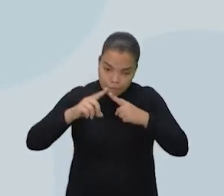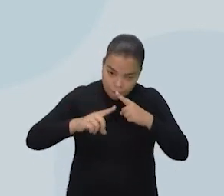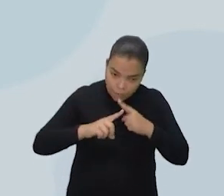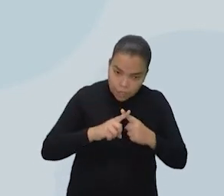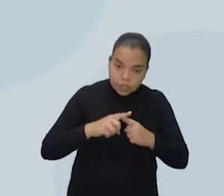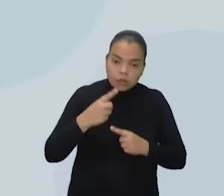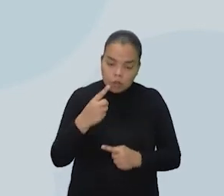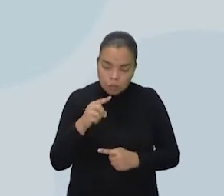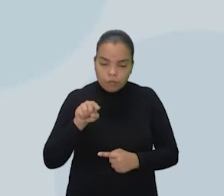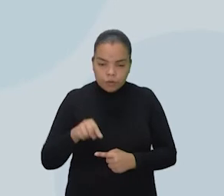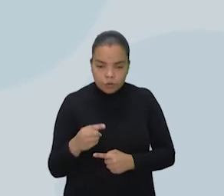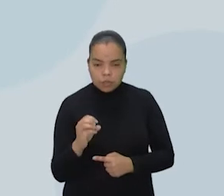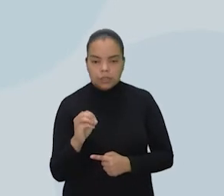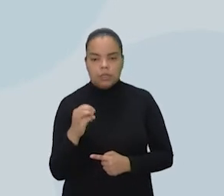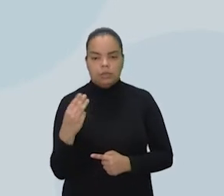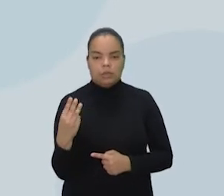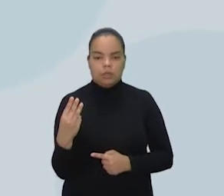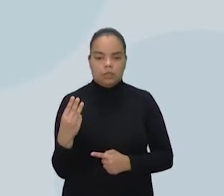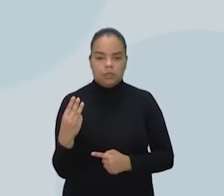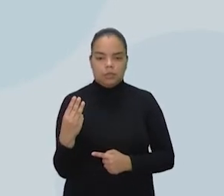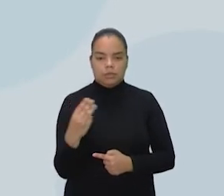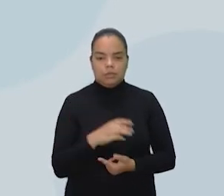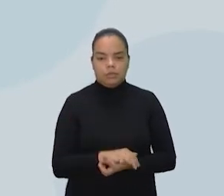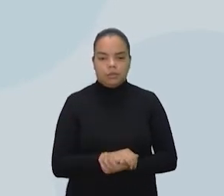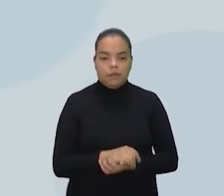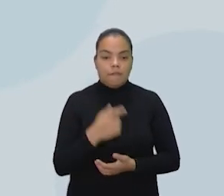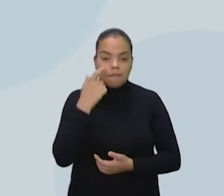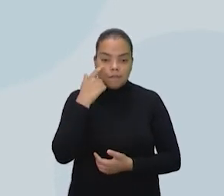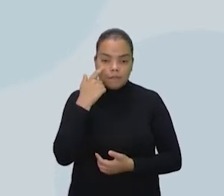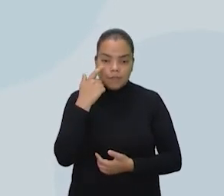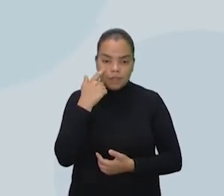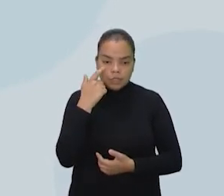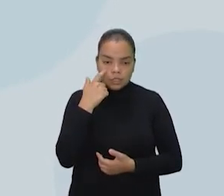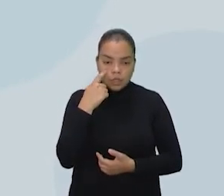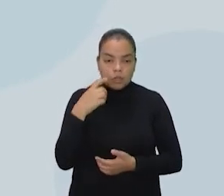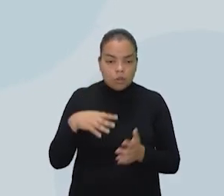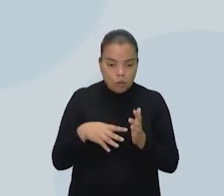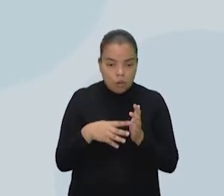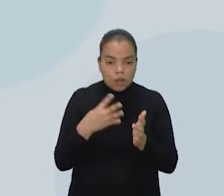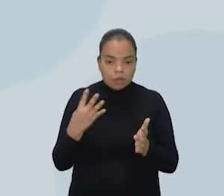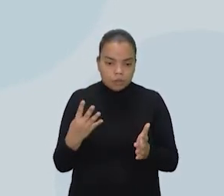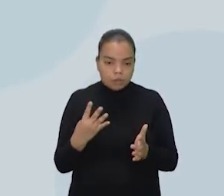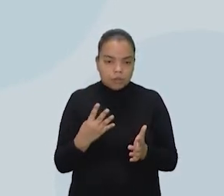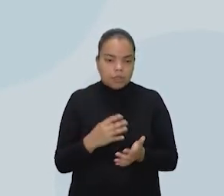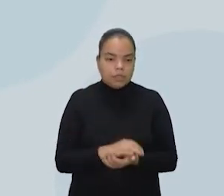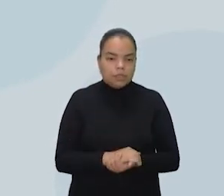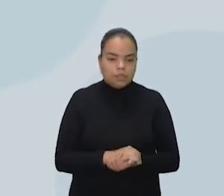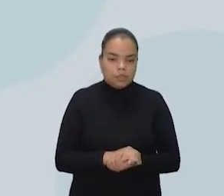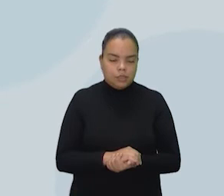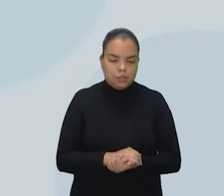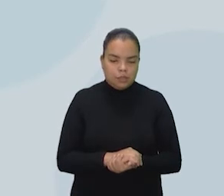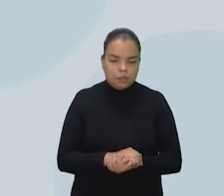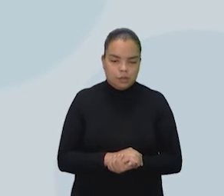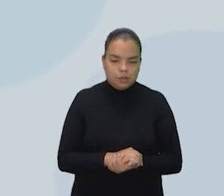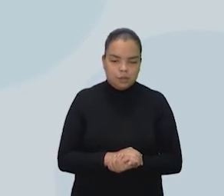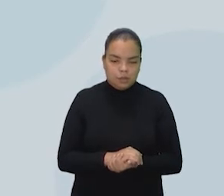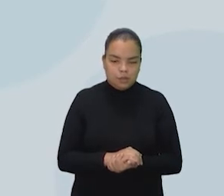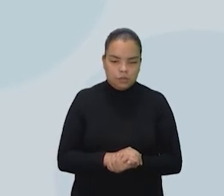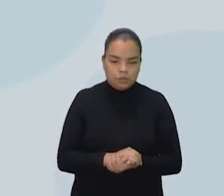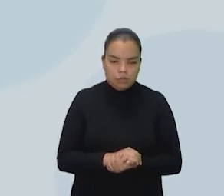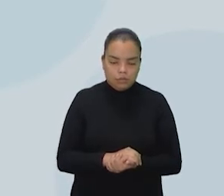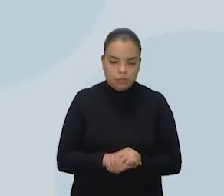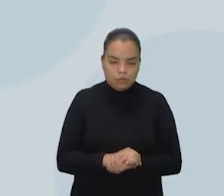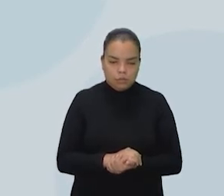Então, vezes 1,03. Veja, no quarto mês, o que a gente vai fazer? Veja,